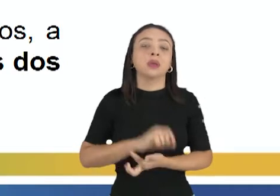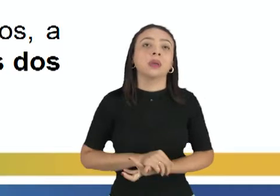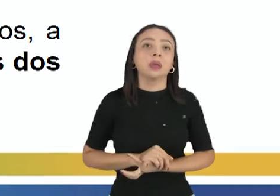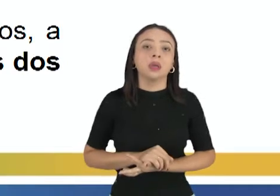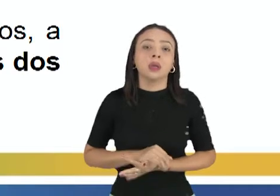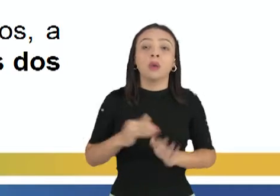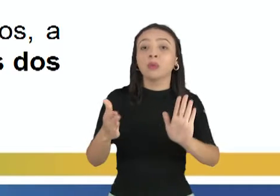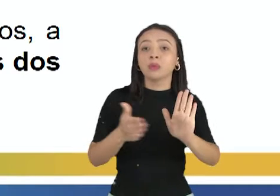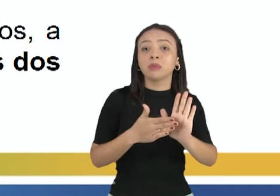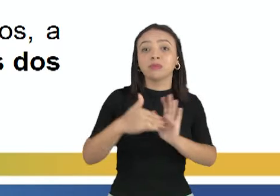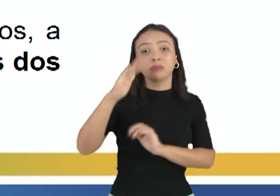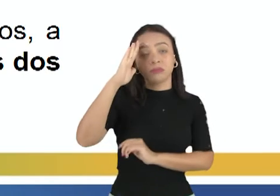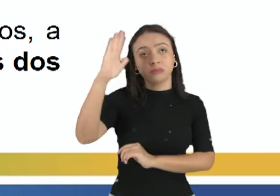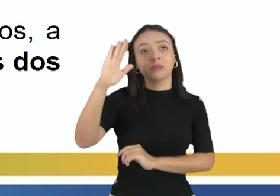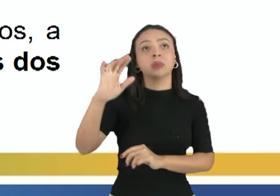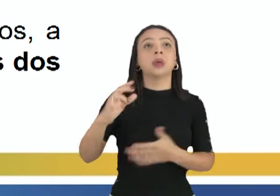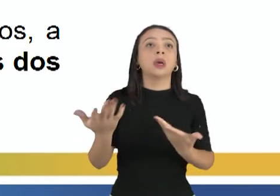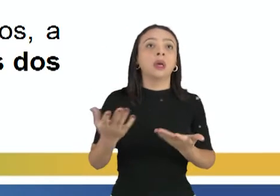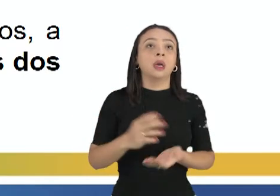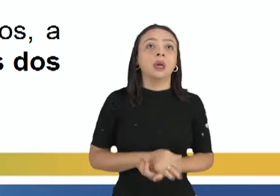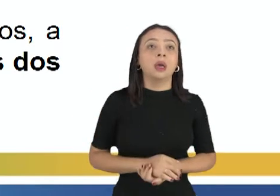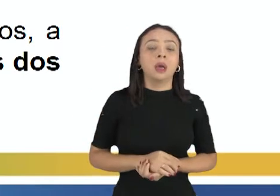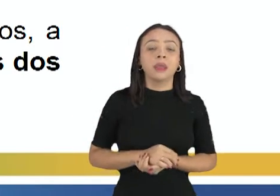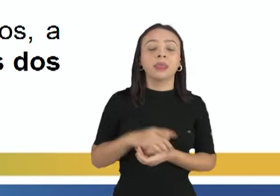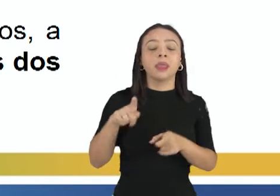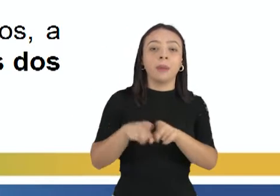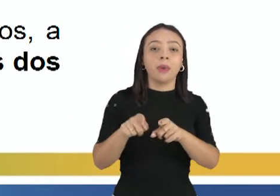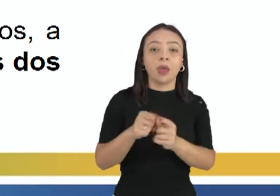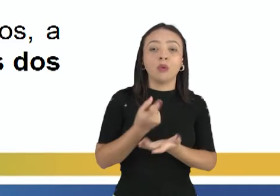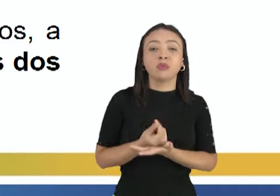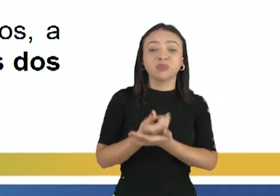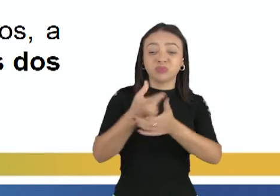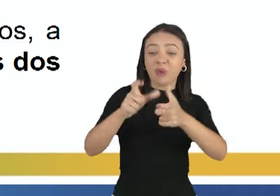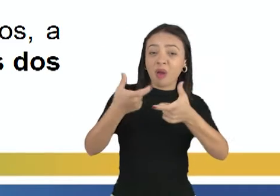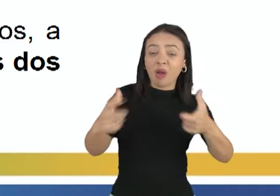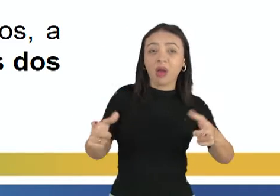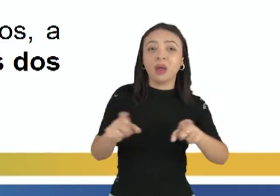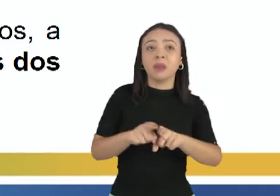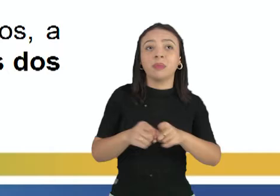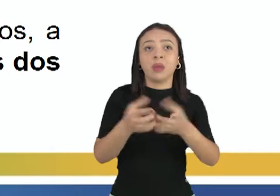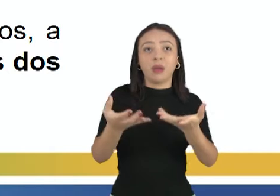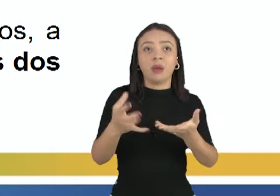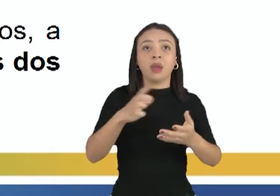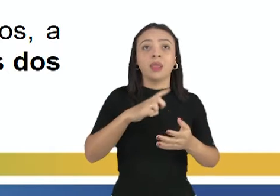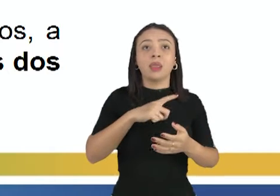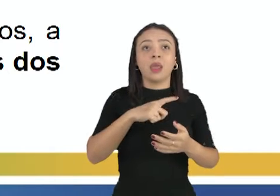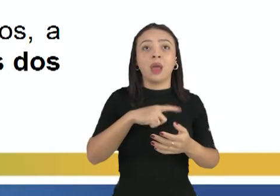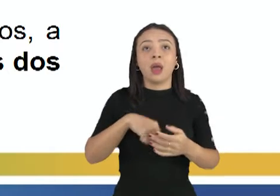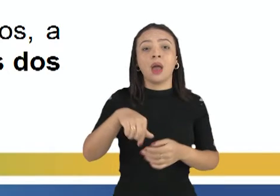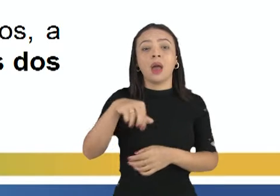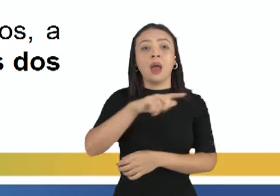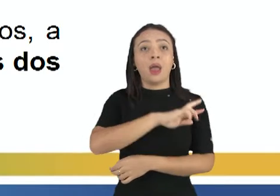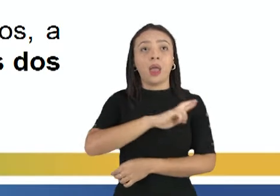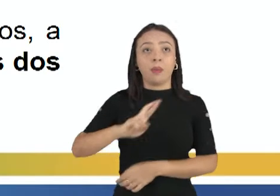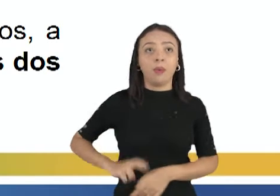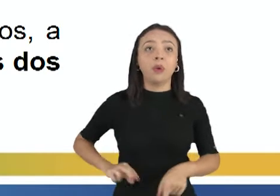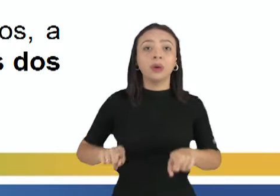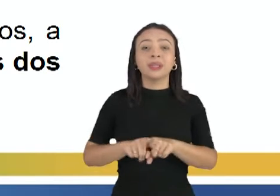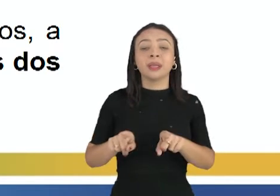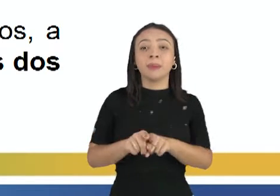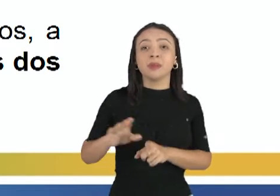fatos marcantes, citar o crescimento do capitalismo, a consolidação da república, o crescimento da elite